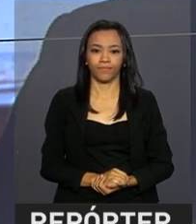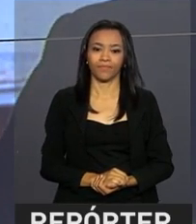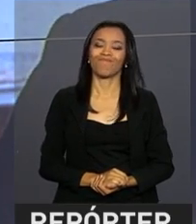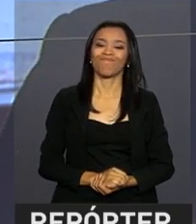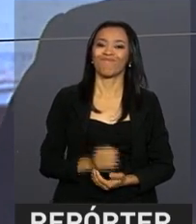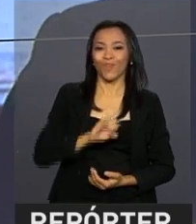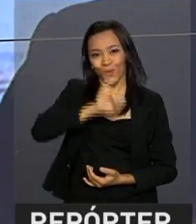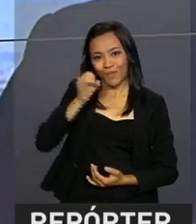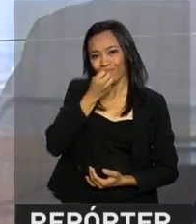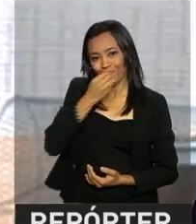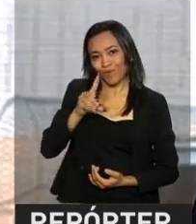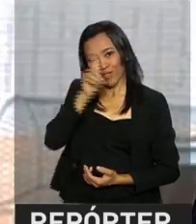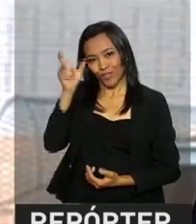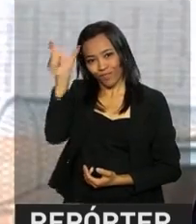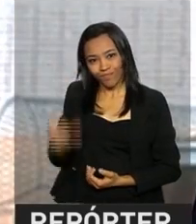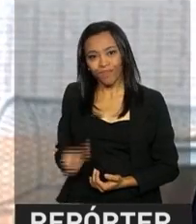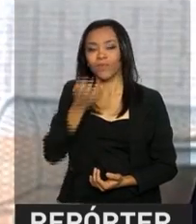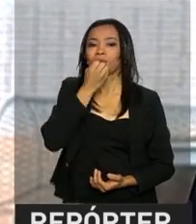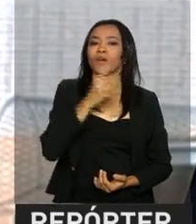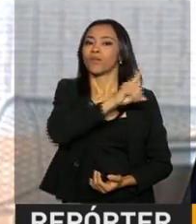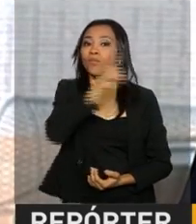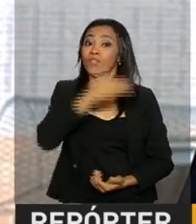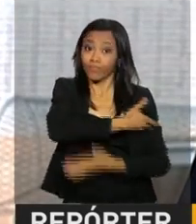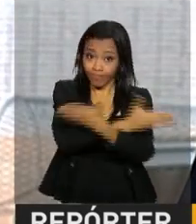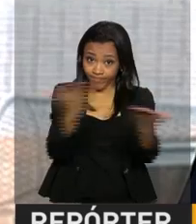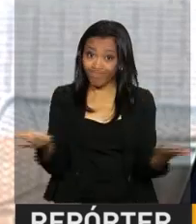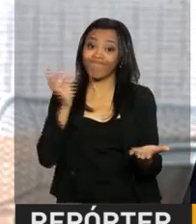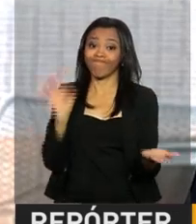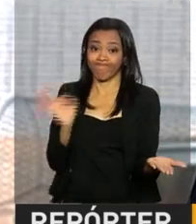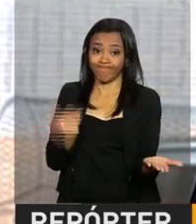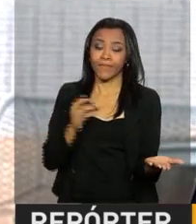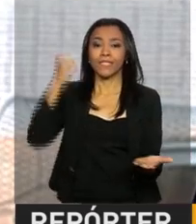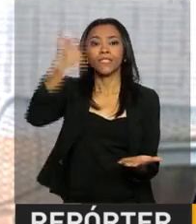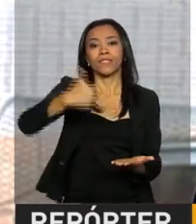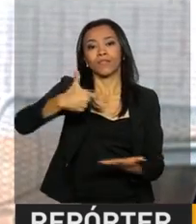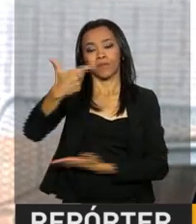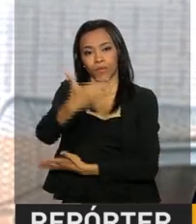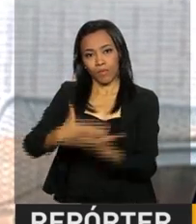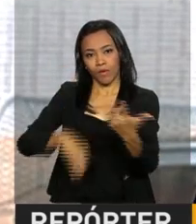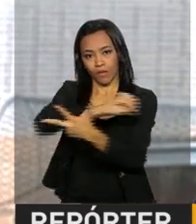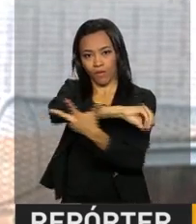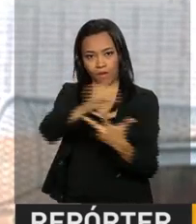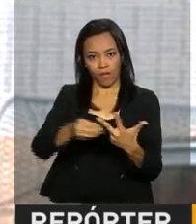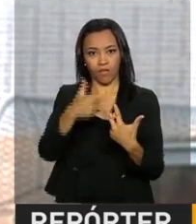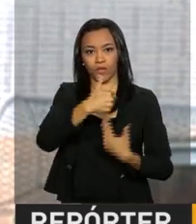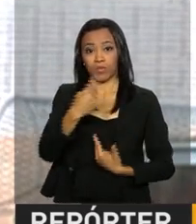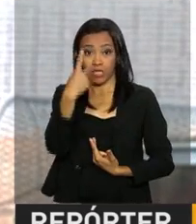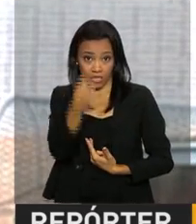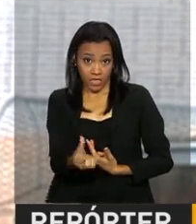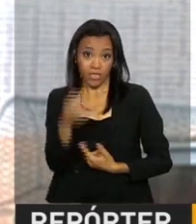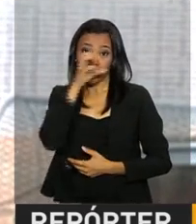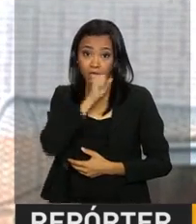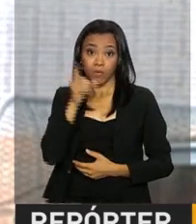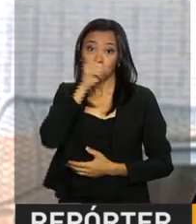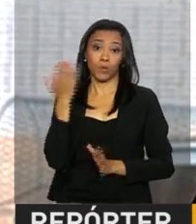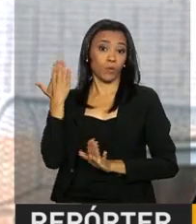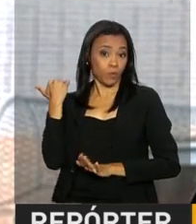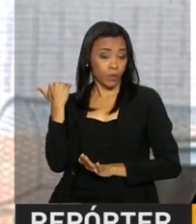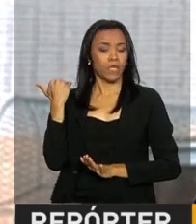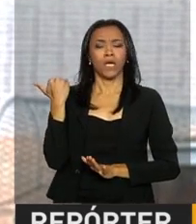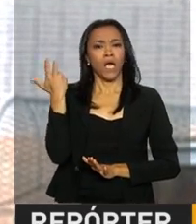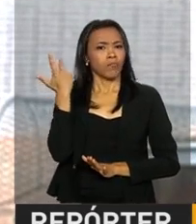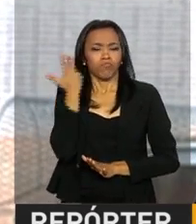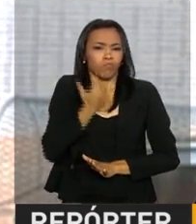Oi, Renata, bom dia para você também, bom dia a todos. Exatamente, a segunda aplicação do Enem 2016, nesse final de semana, transcorreu